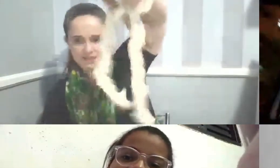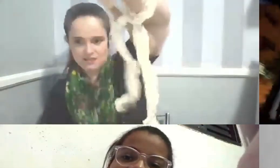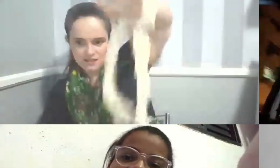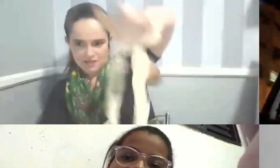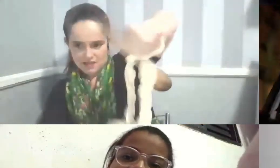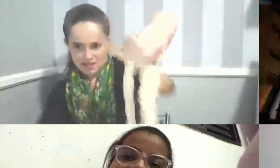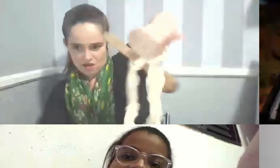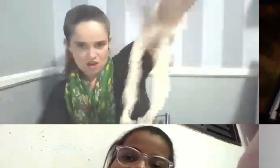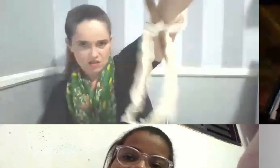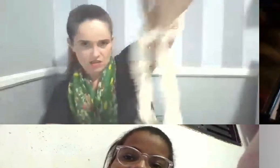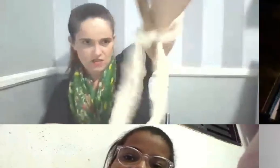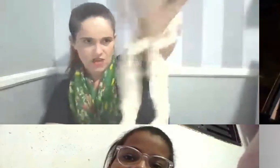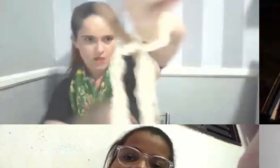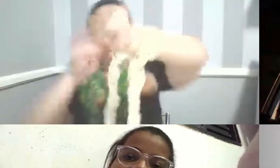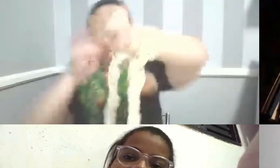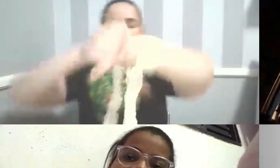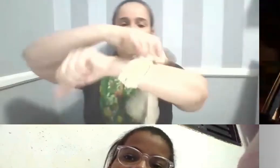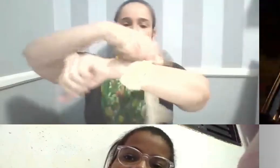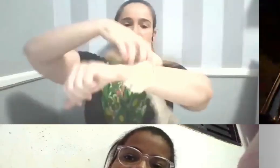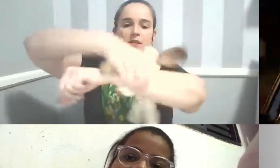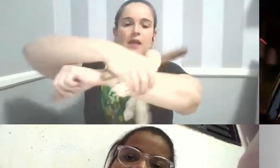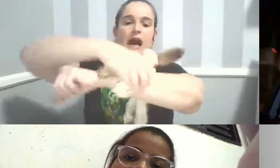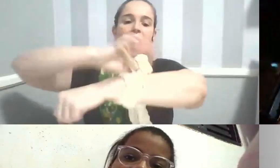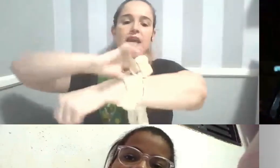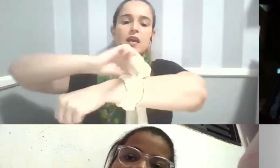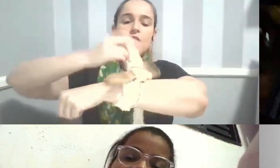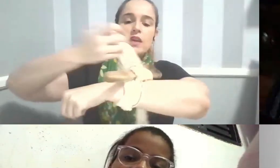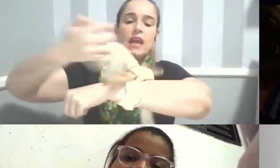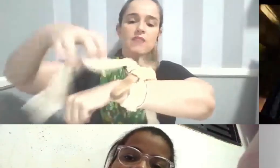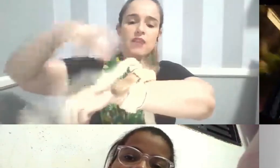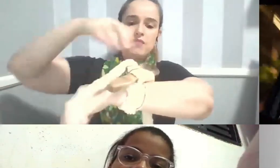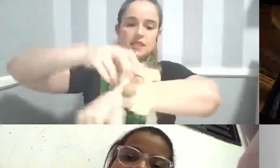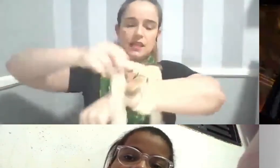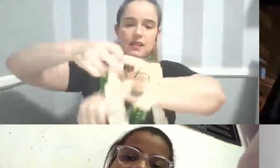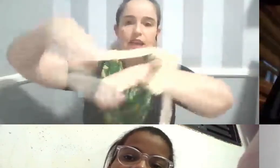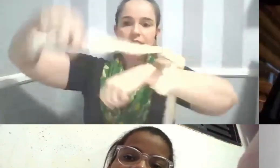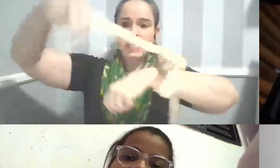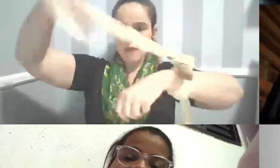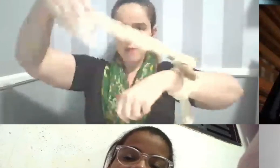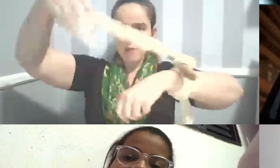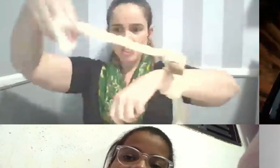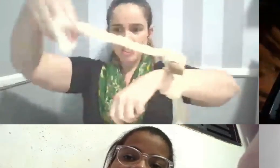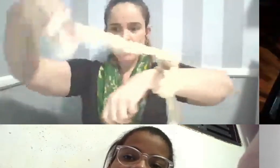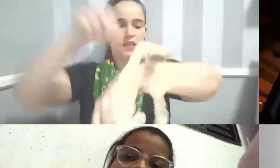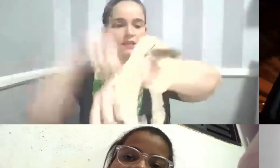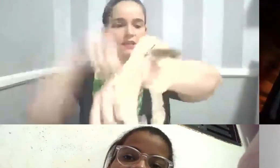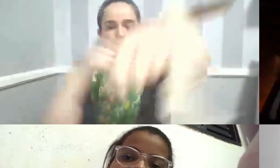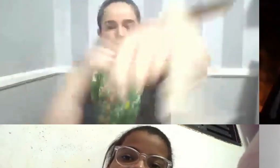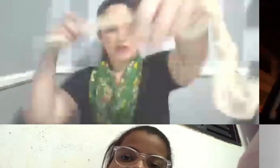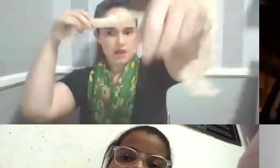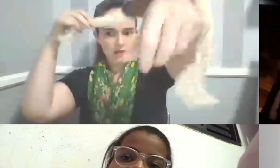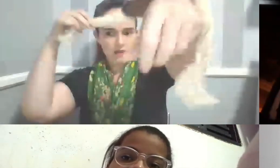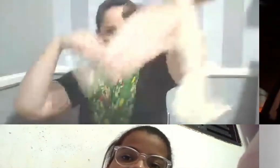tá? Ó, tá firme. Aí, o que vai fazer? Vai deixar a pontinha